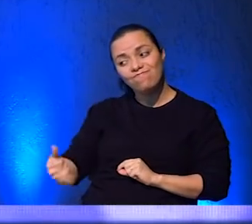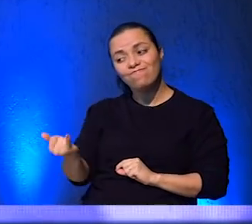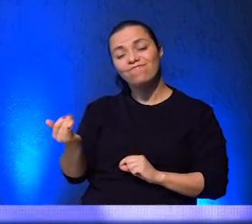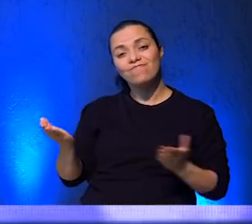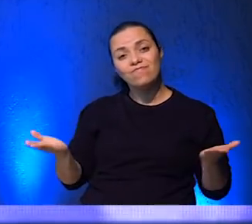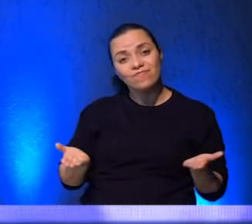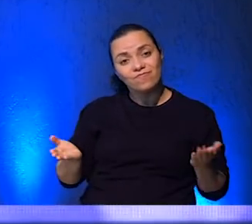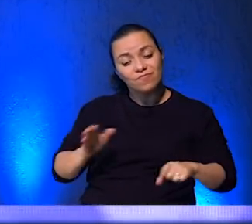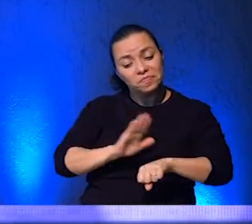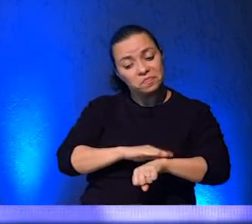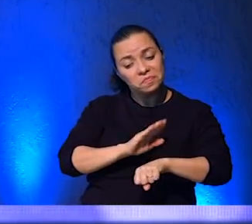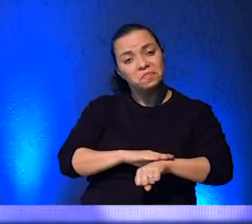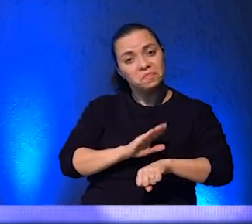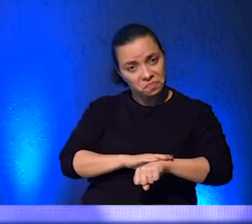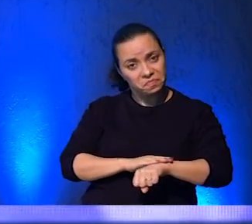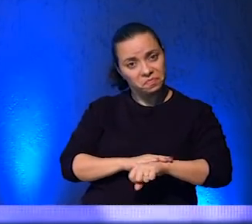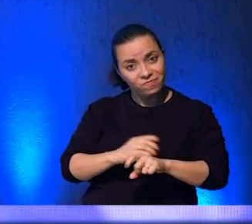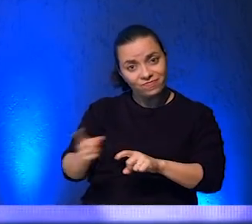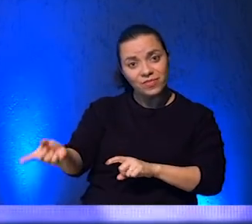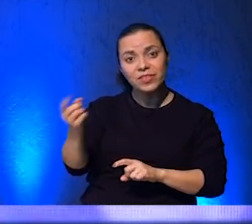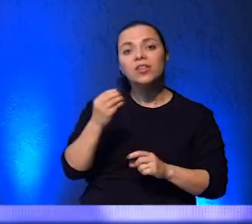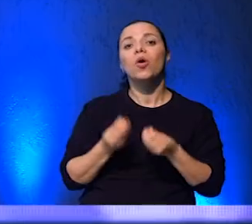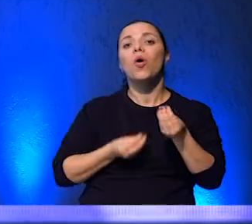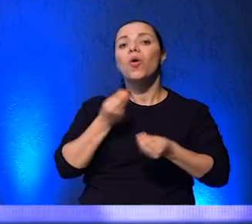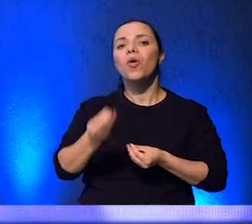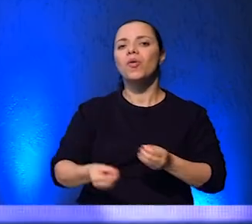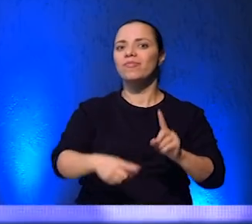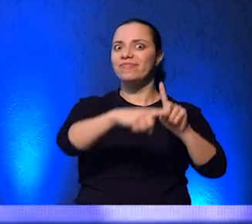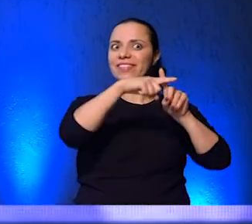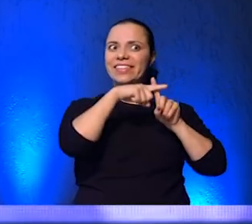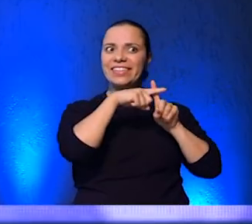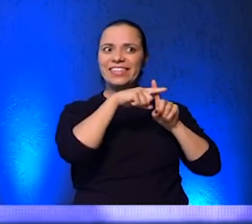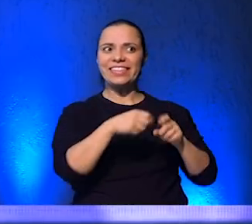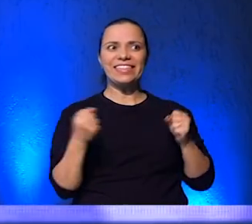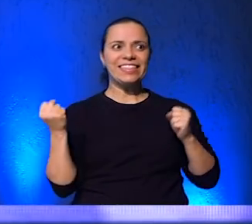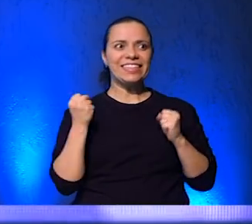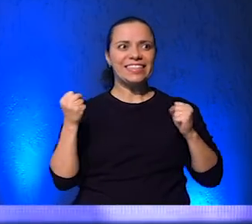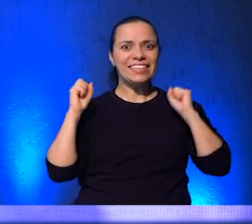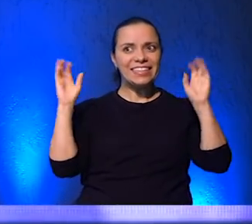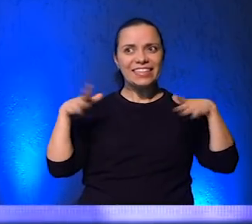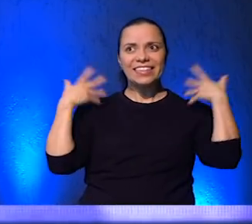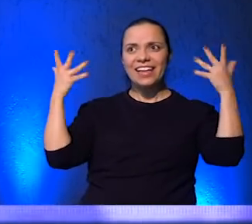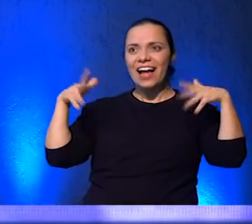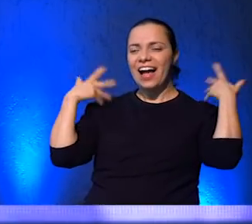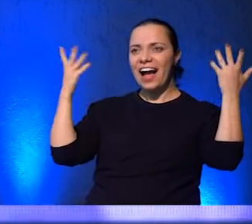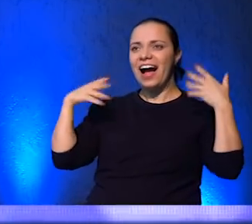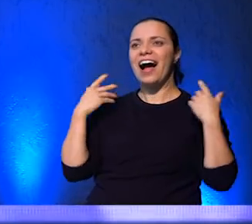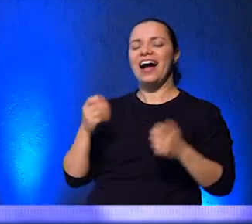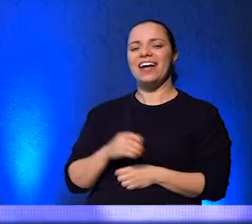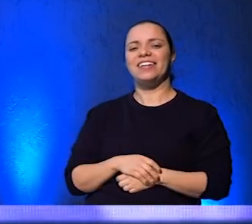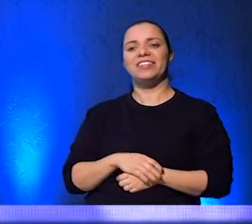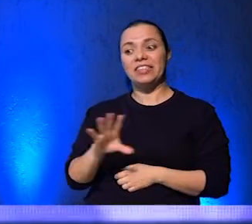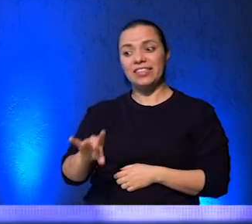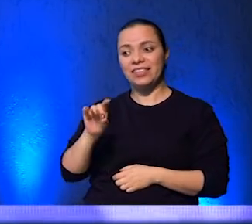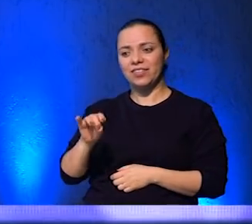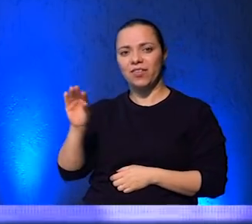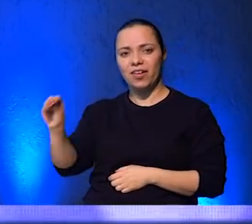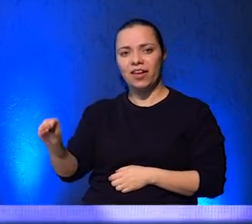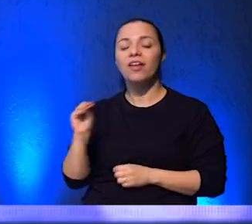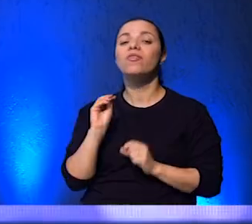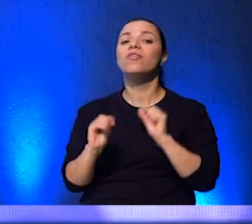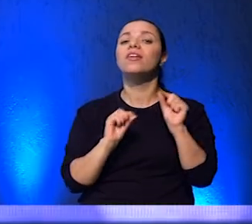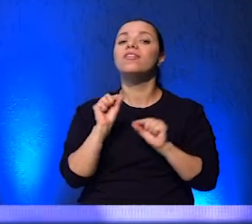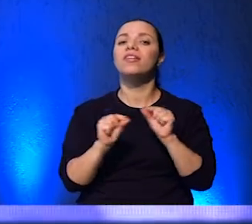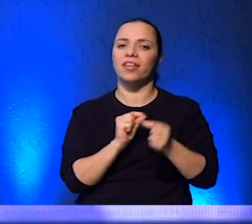de forma positiva crescente produtiva e essa proposta a proposta de